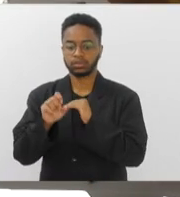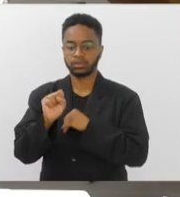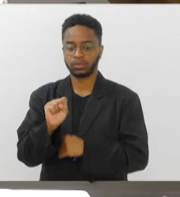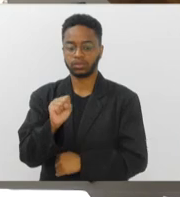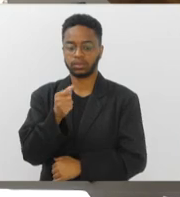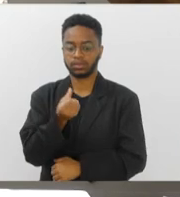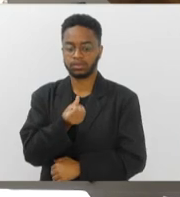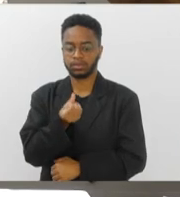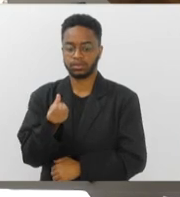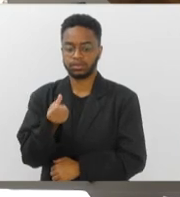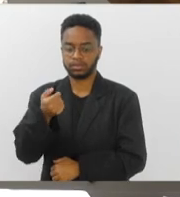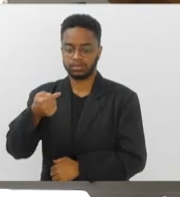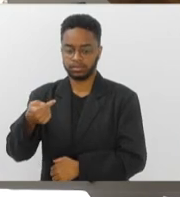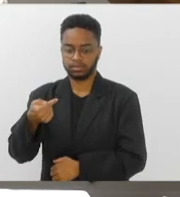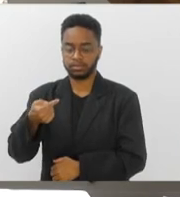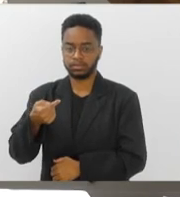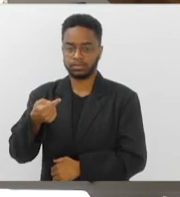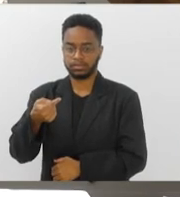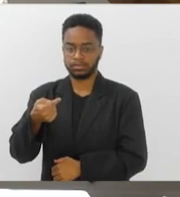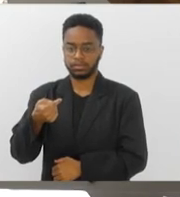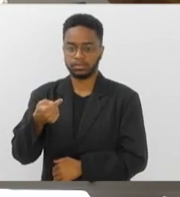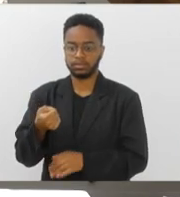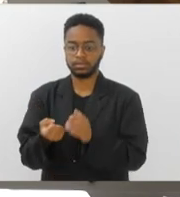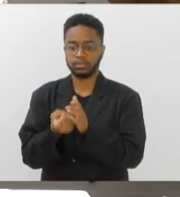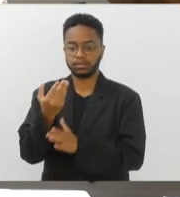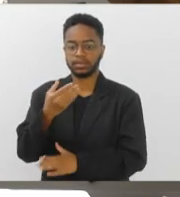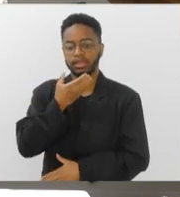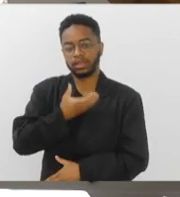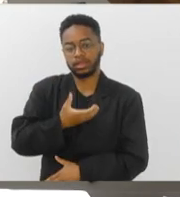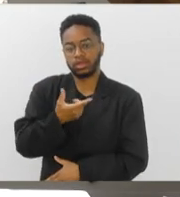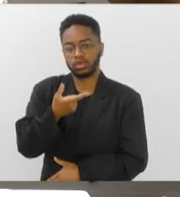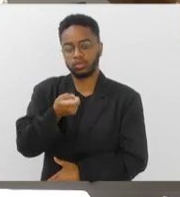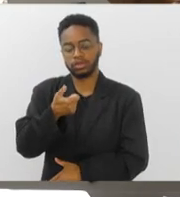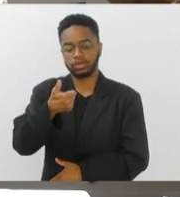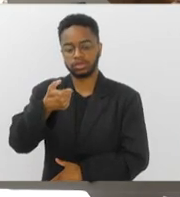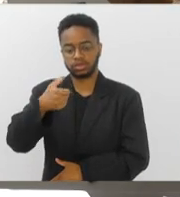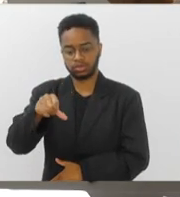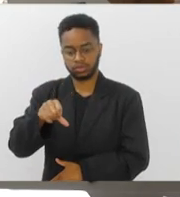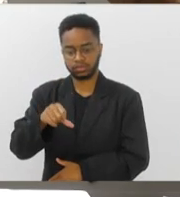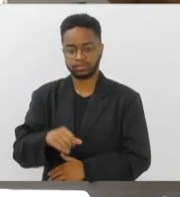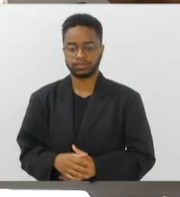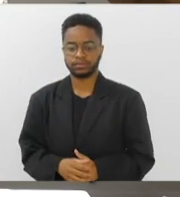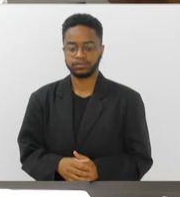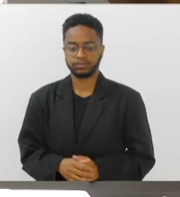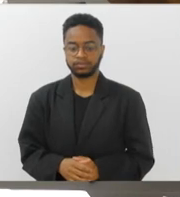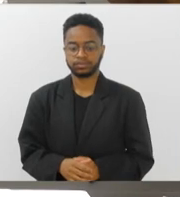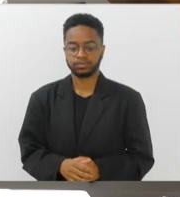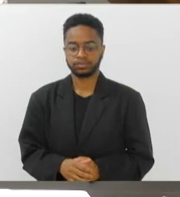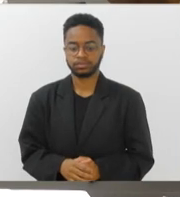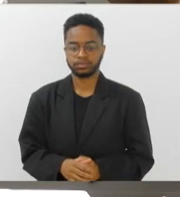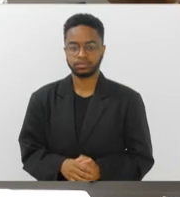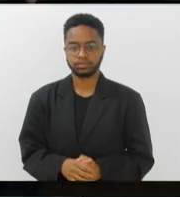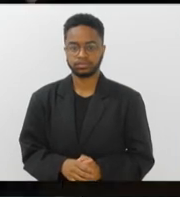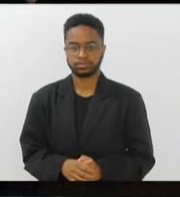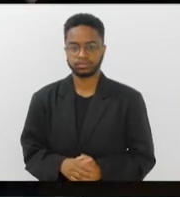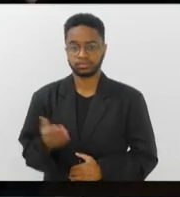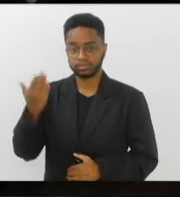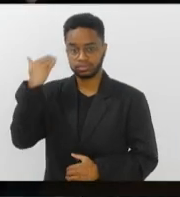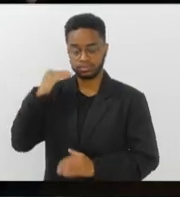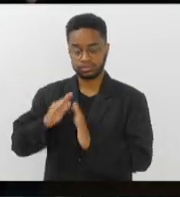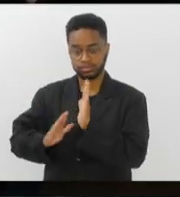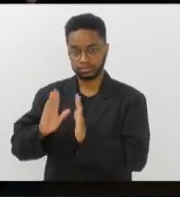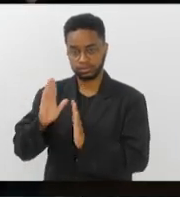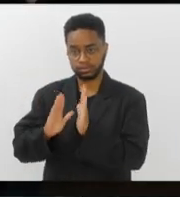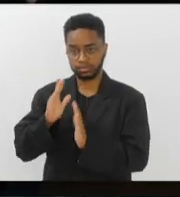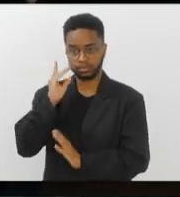8667 é de dezembro de 19. Naquela época, o deputado Flávio